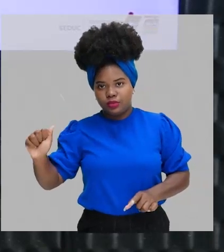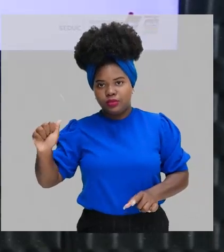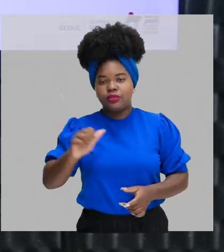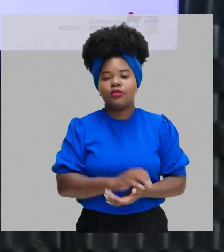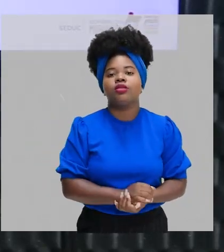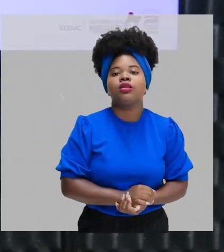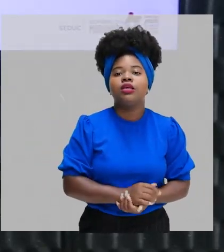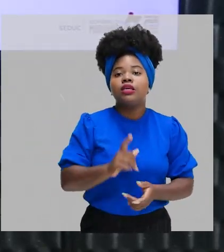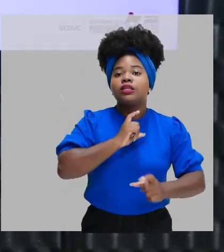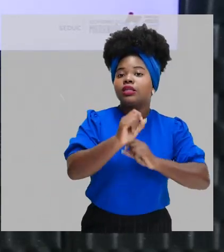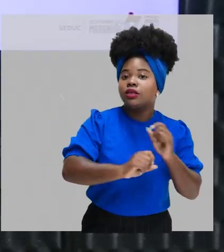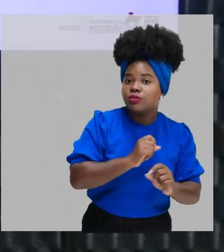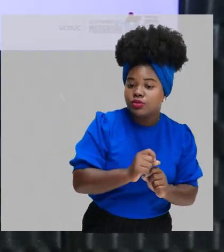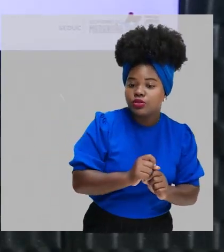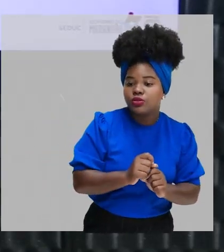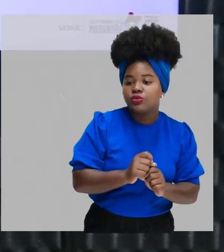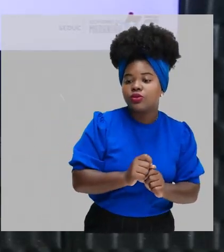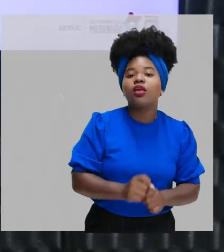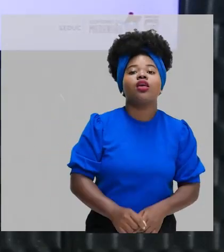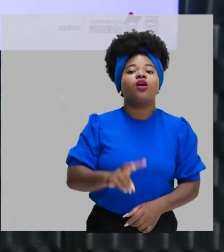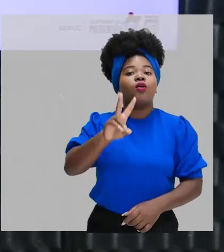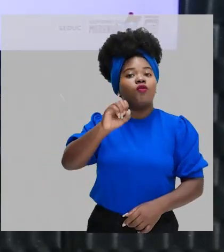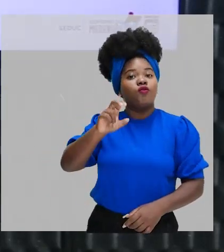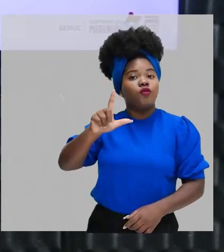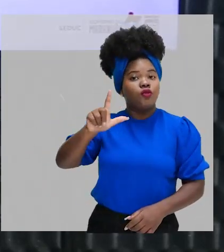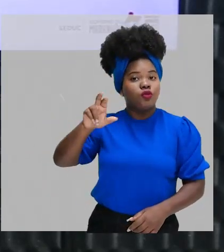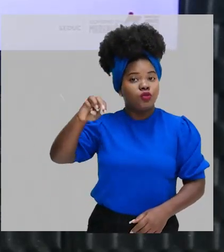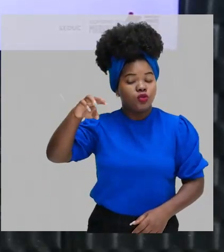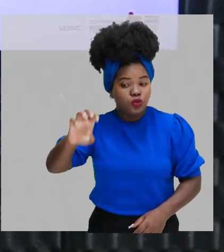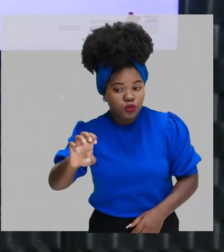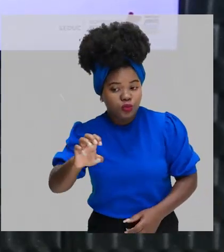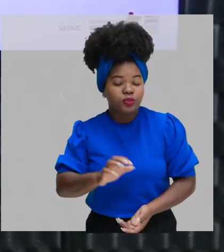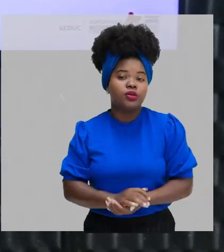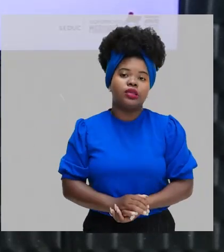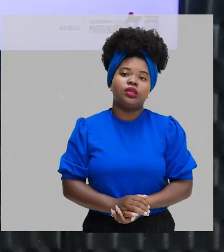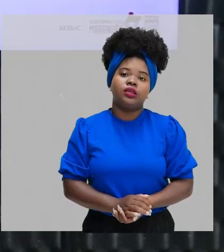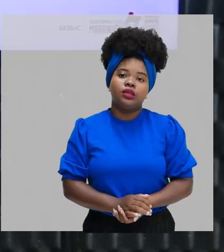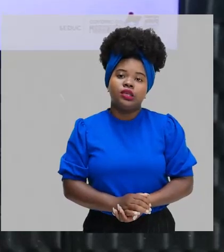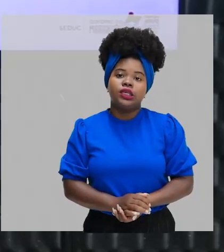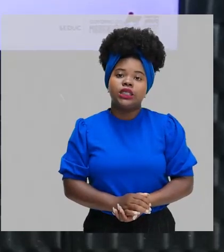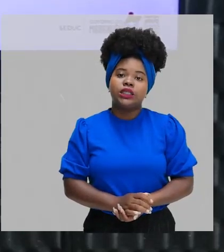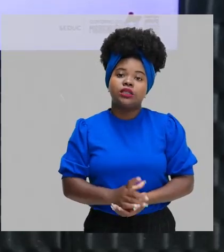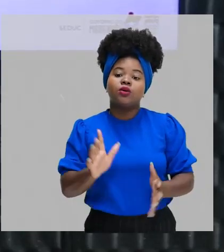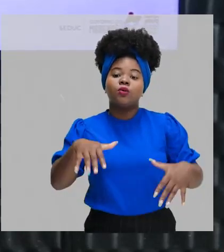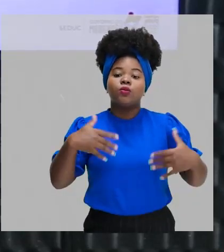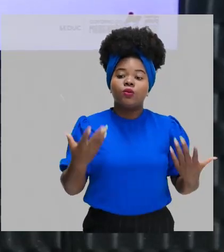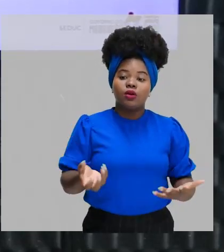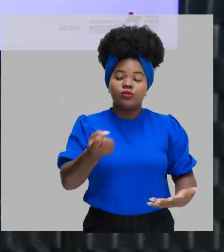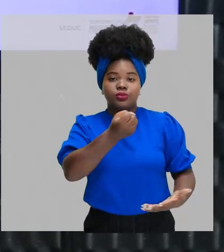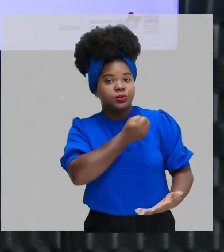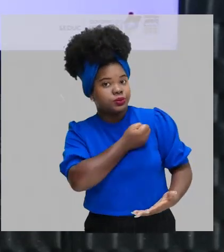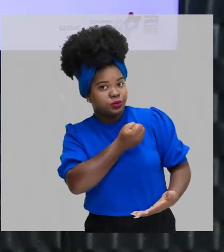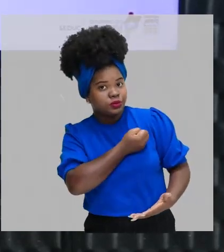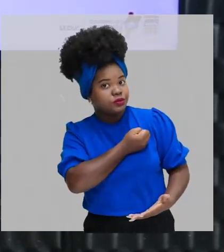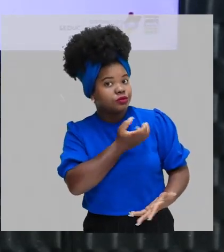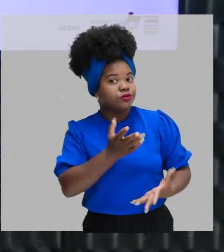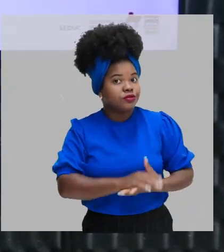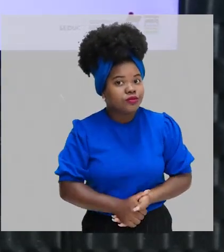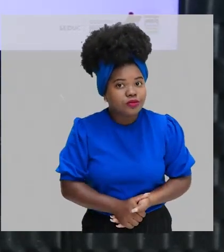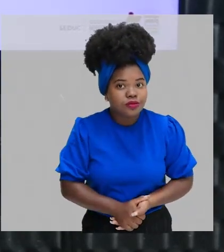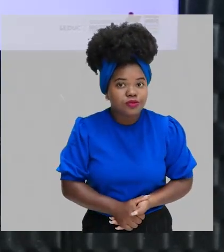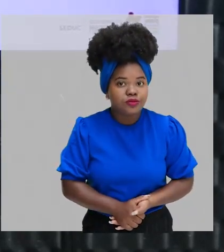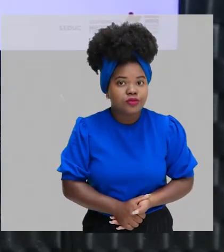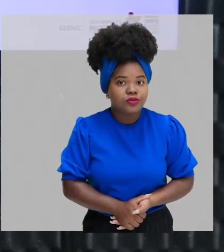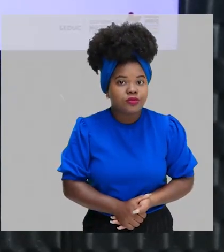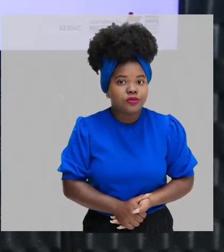volume molar. E o volume molar, nas CNTP, nas condições normais de temperatura e pressão,